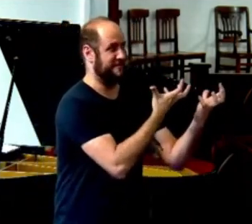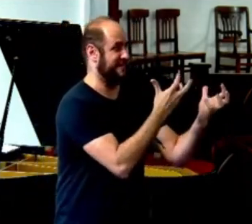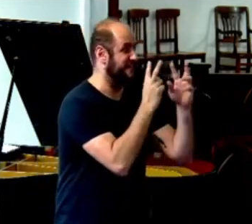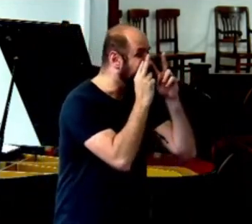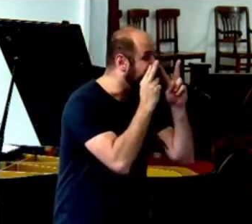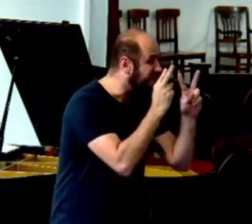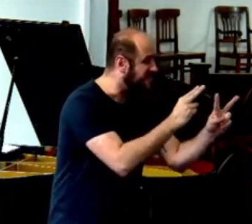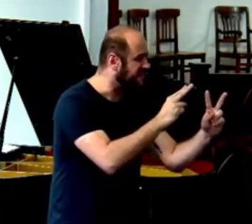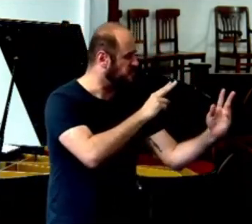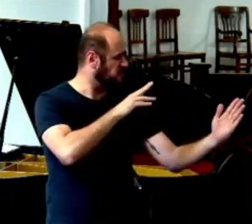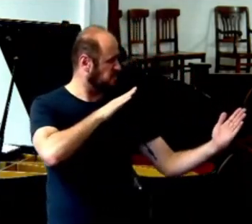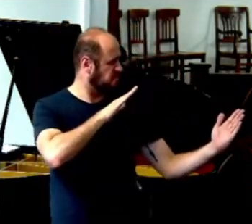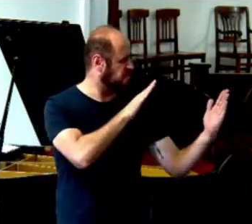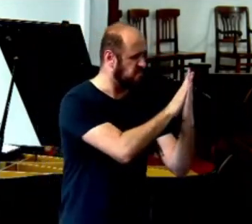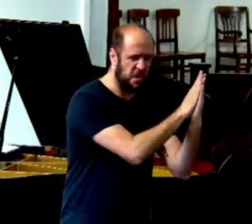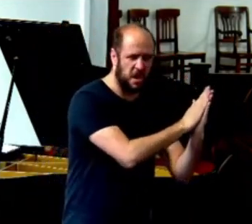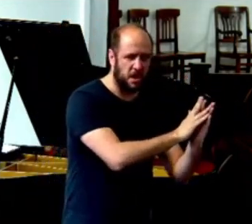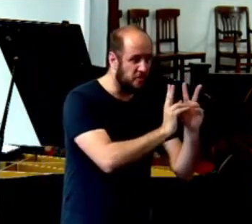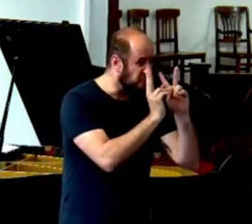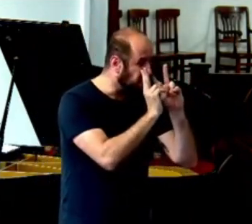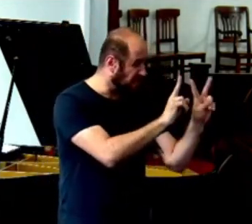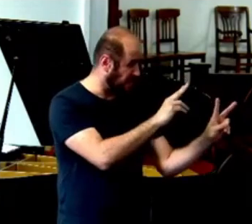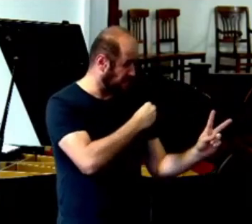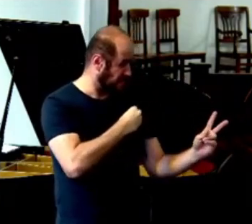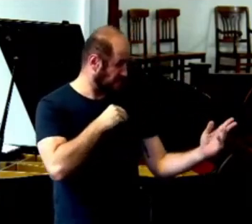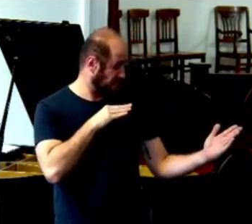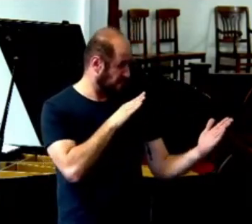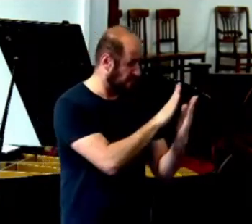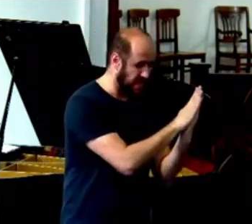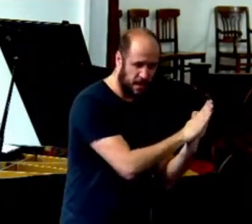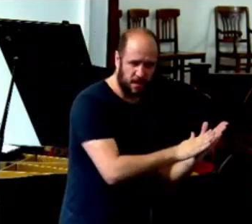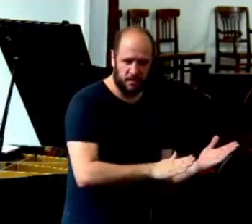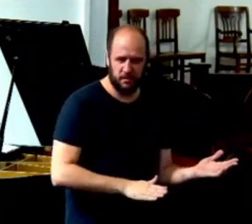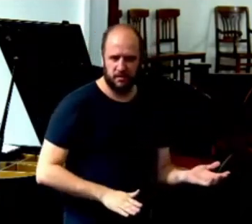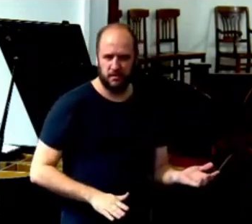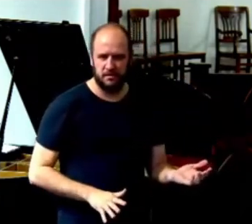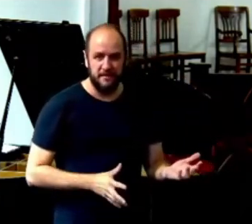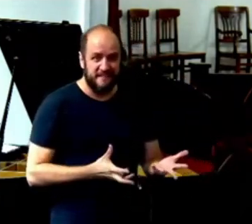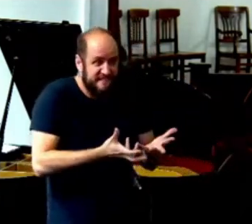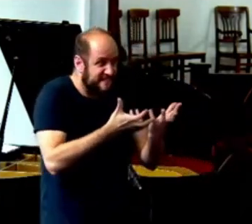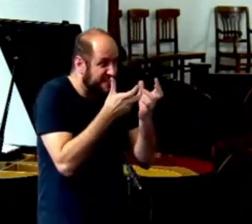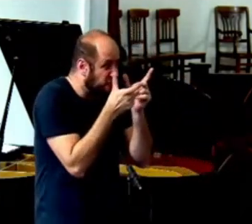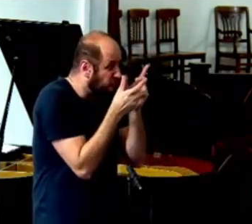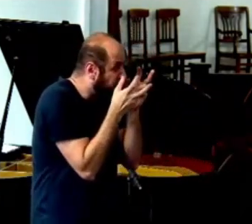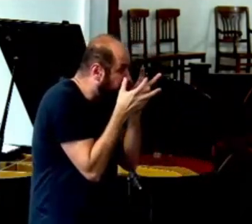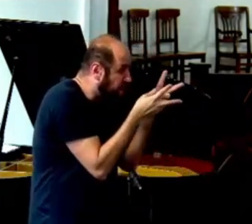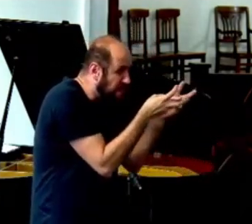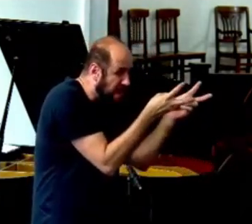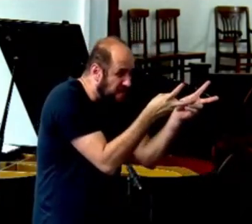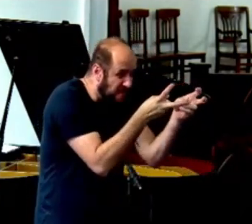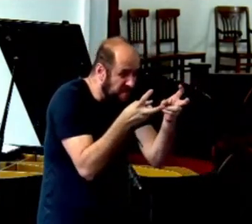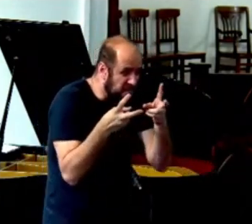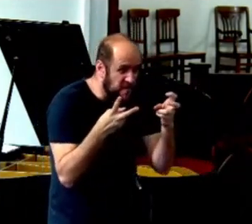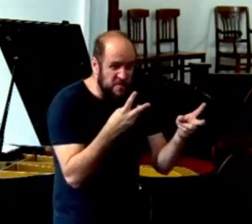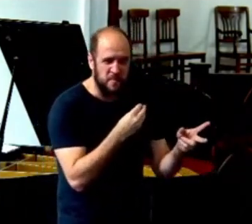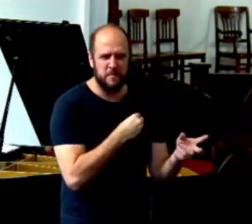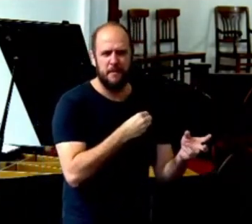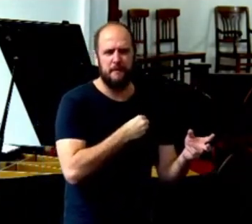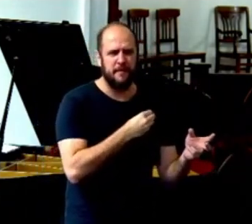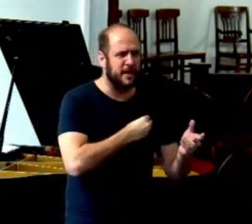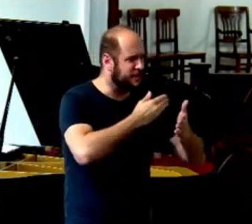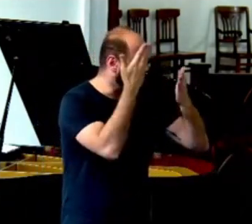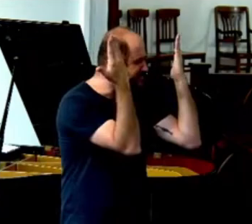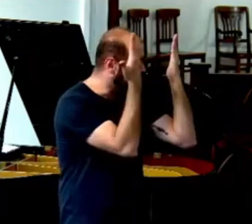ataca todas as vezes que vê um pecado. Ele é tão obcecado pelo pecado dos outros que ele